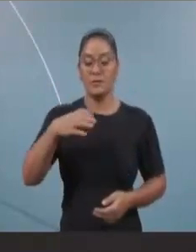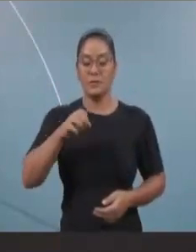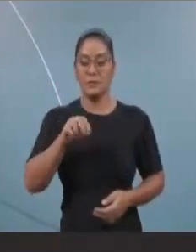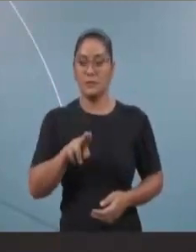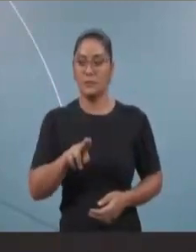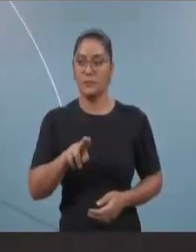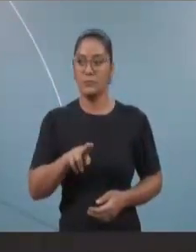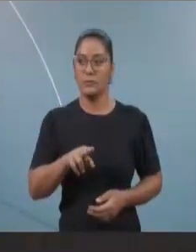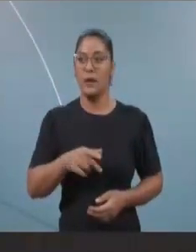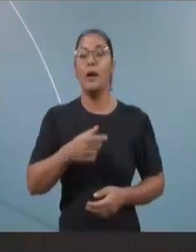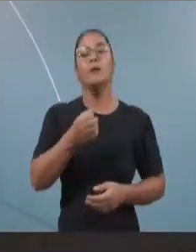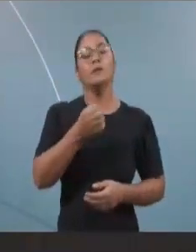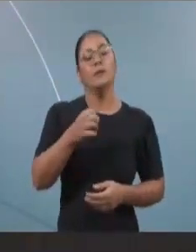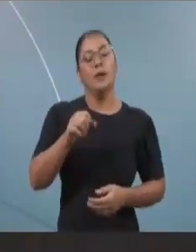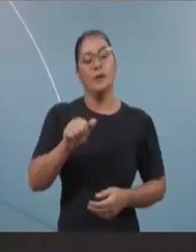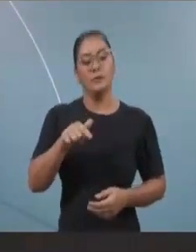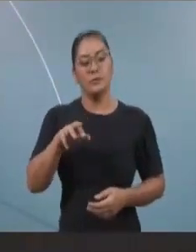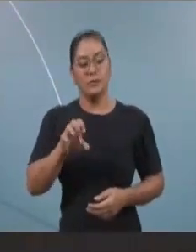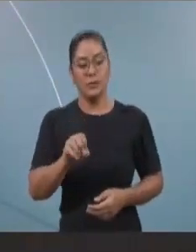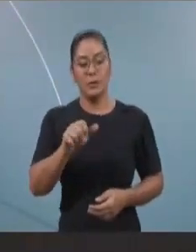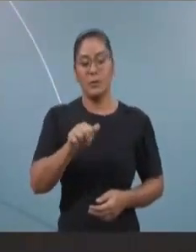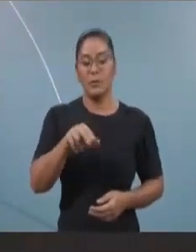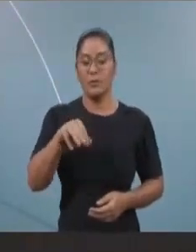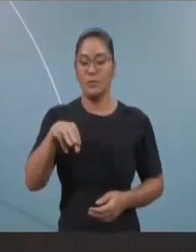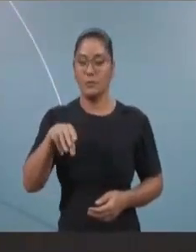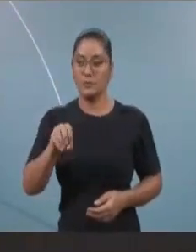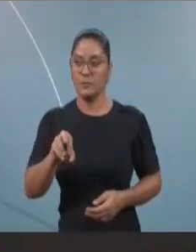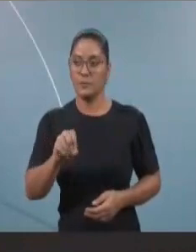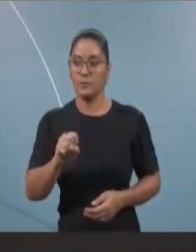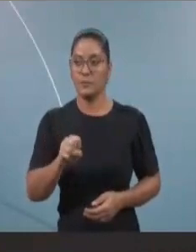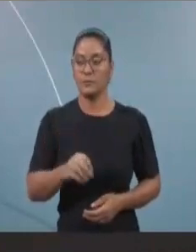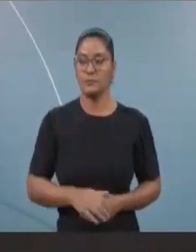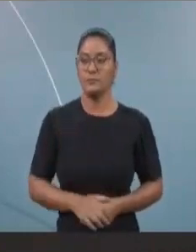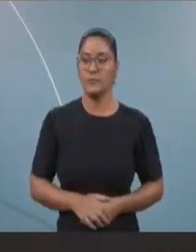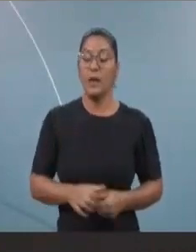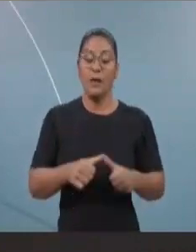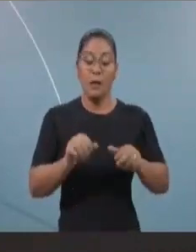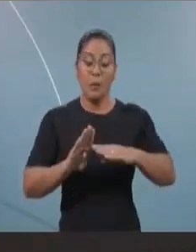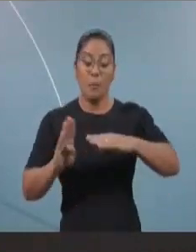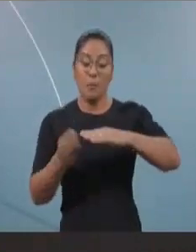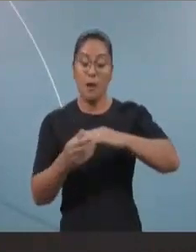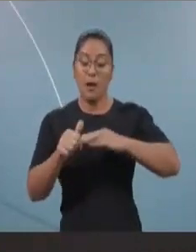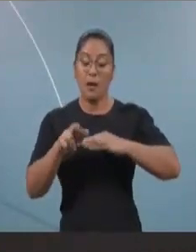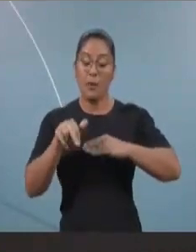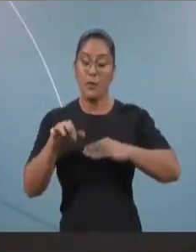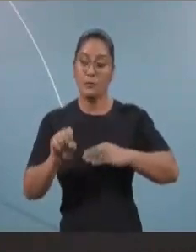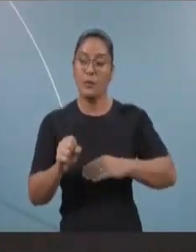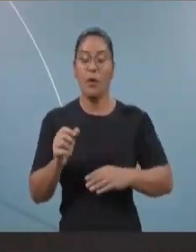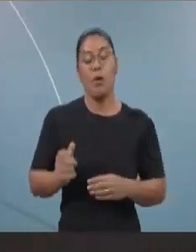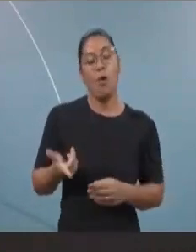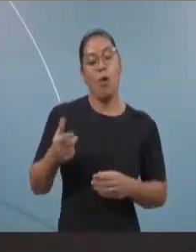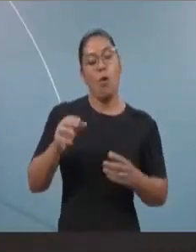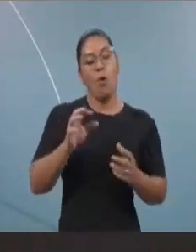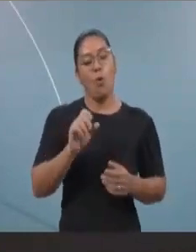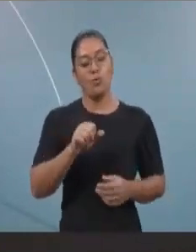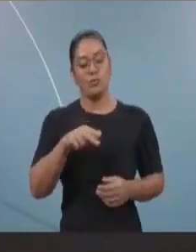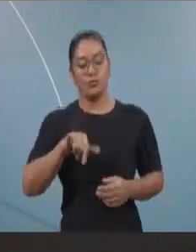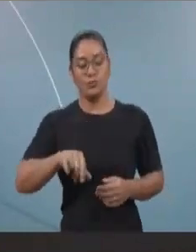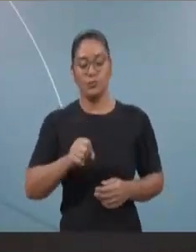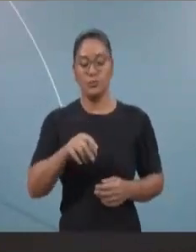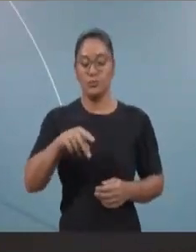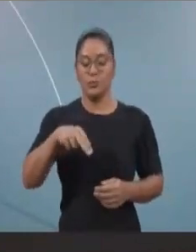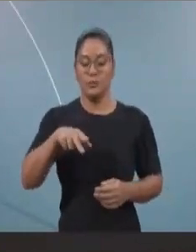Escola Estadual ao seu amoroso que fica lá no bairro Lagoa Azul no Conjunto Nova Natal que